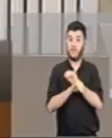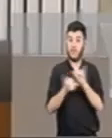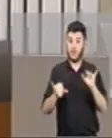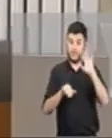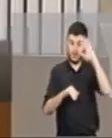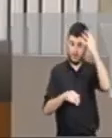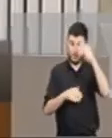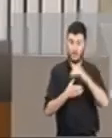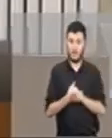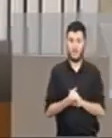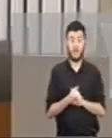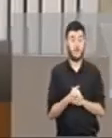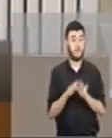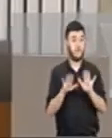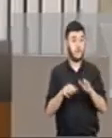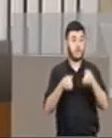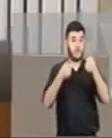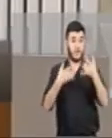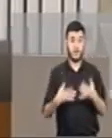A reclamação